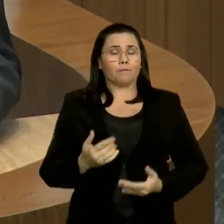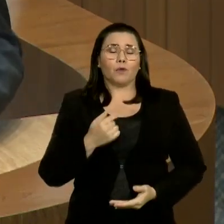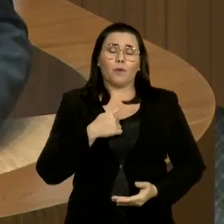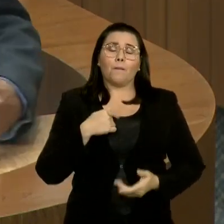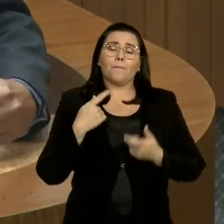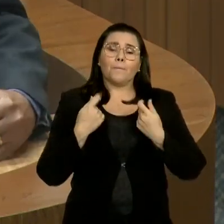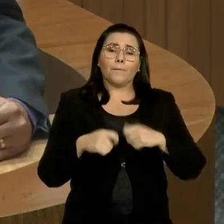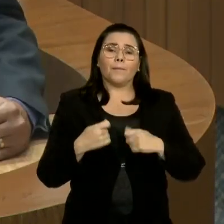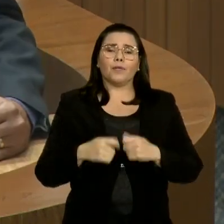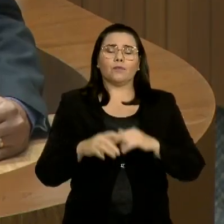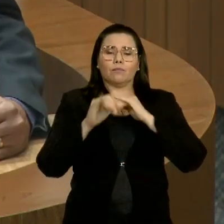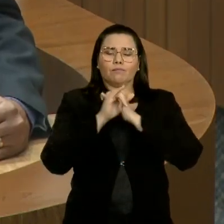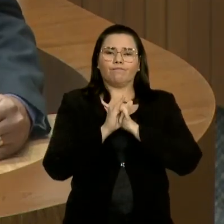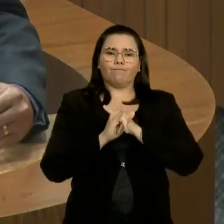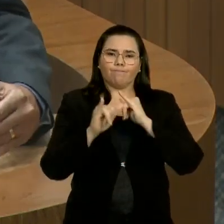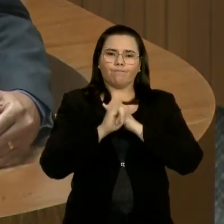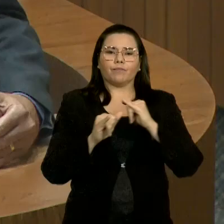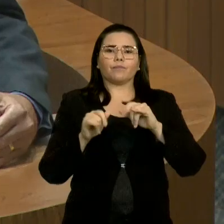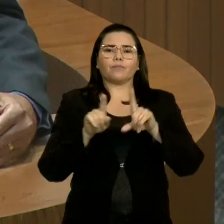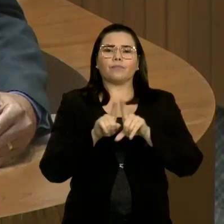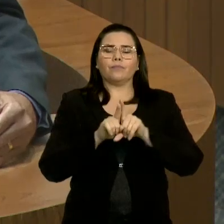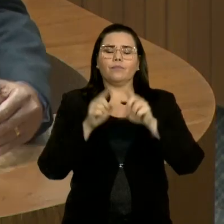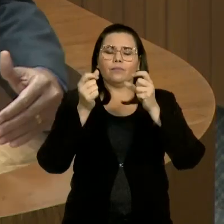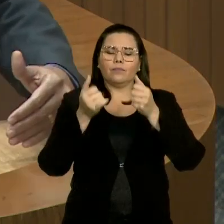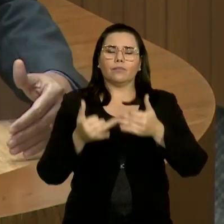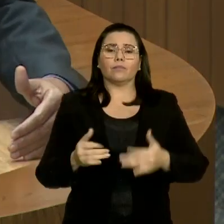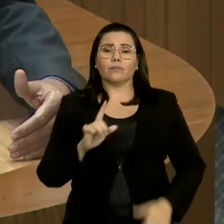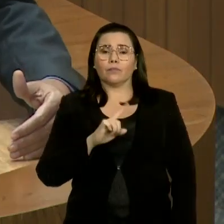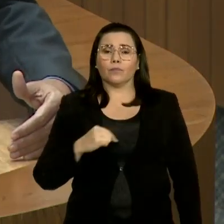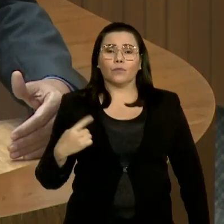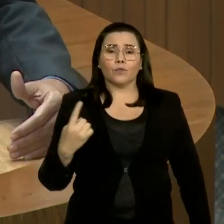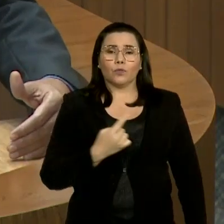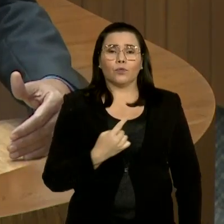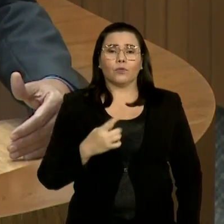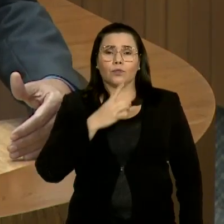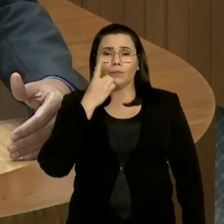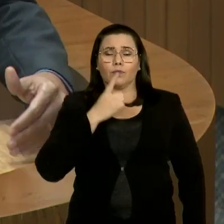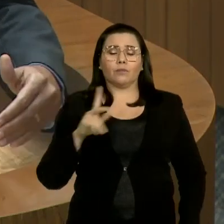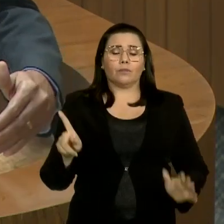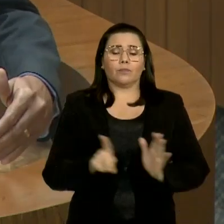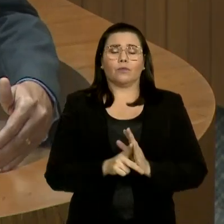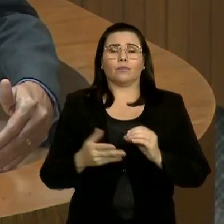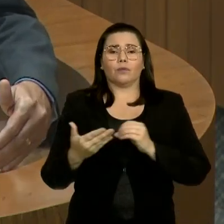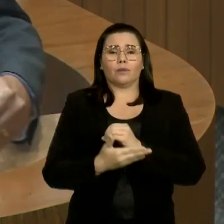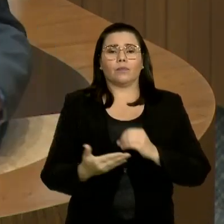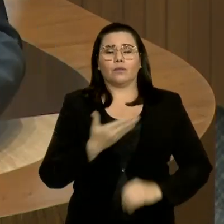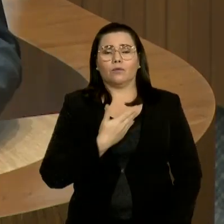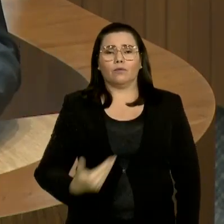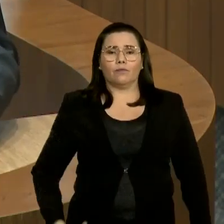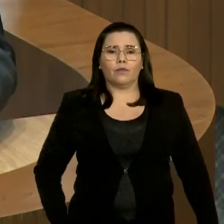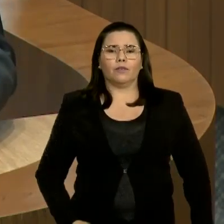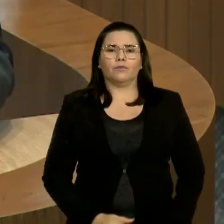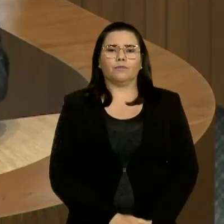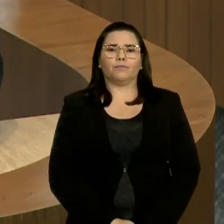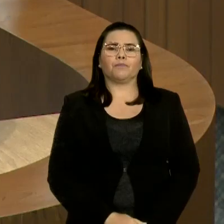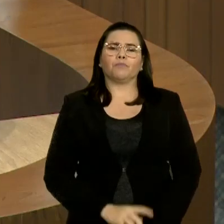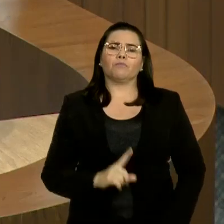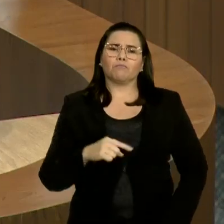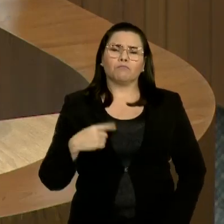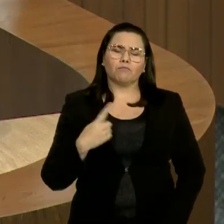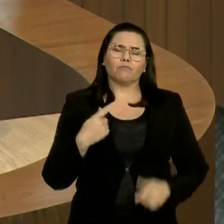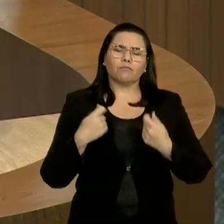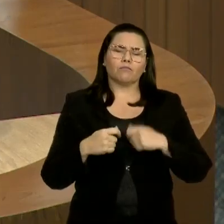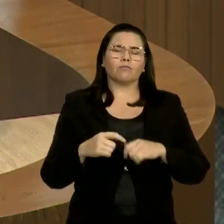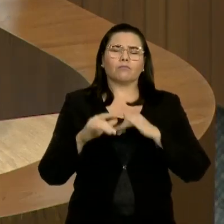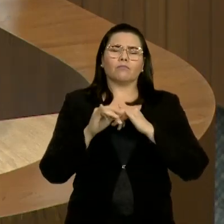para nós que estamos na base do governo intermediar que eventuais pagamentos atrasados